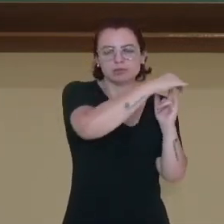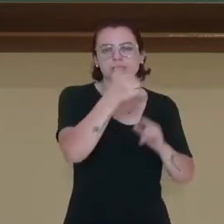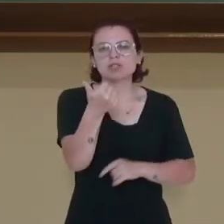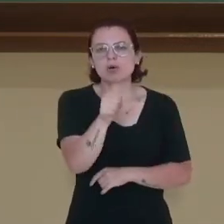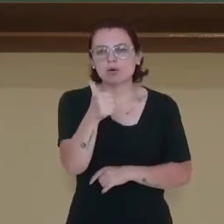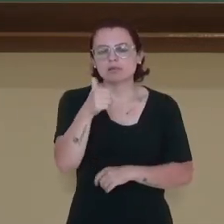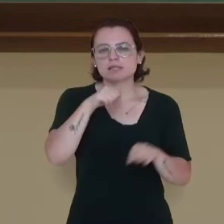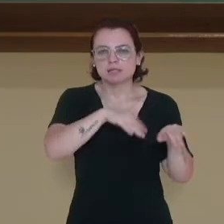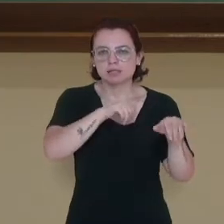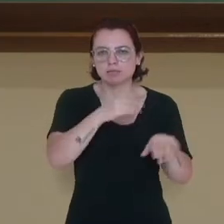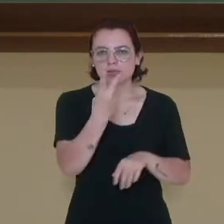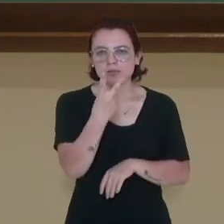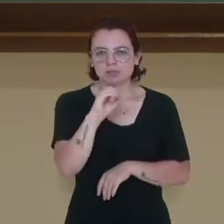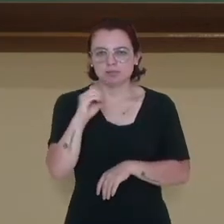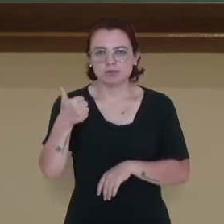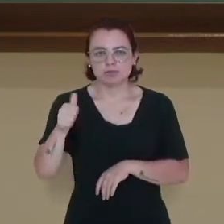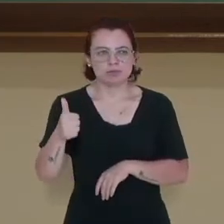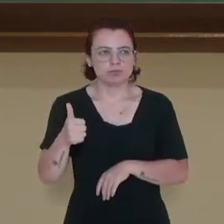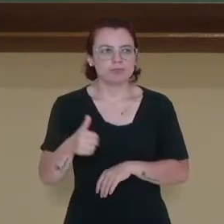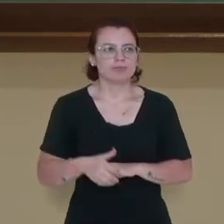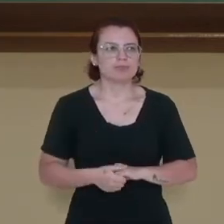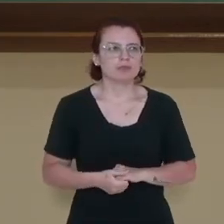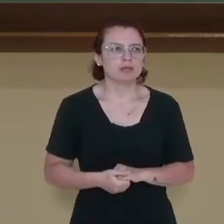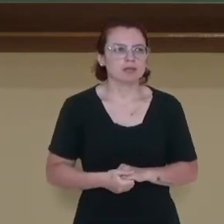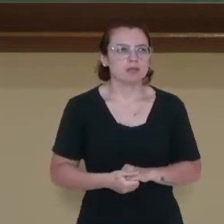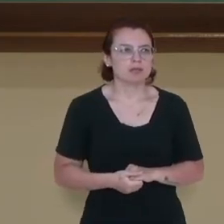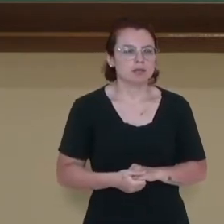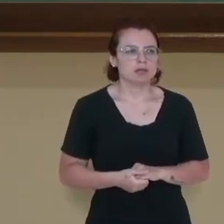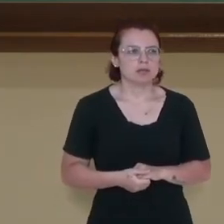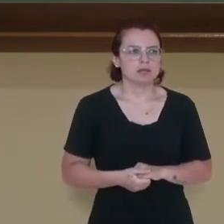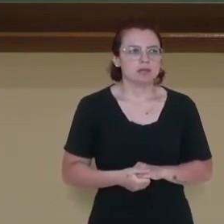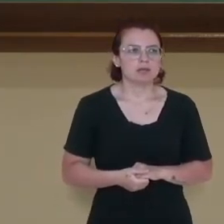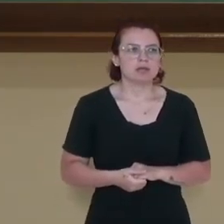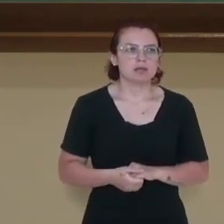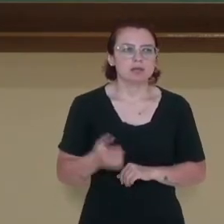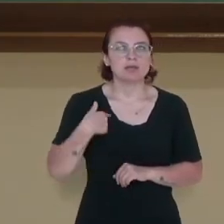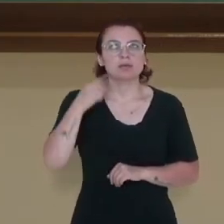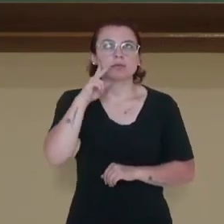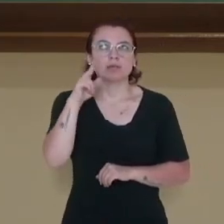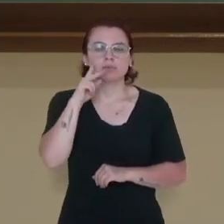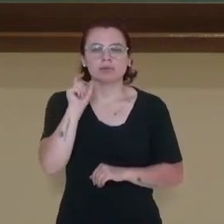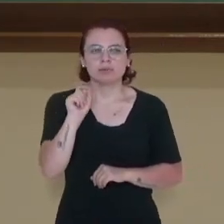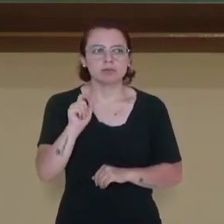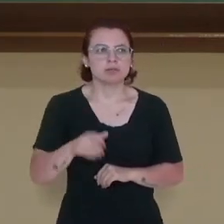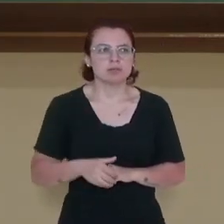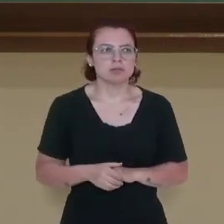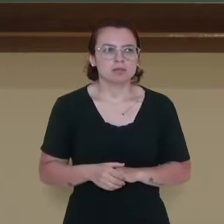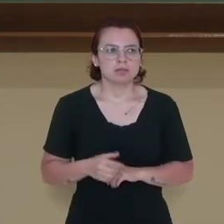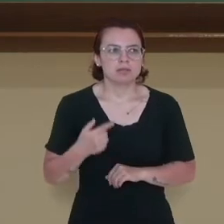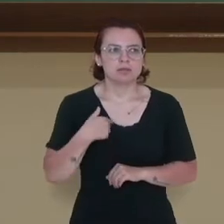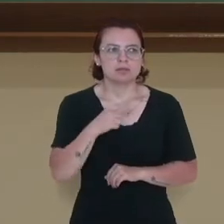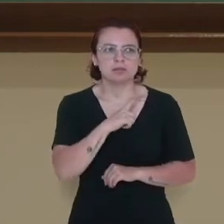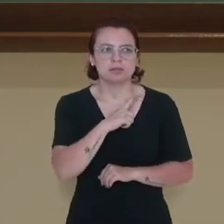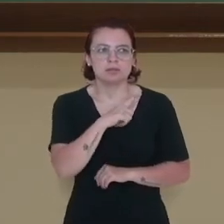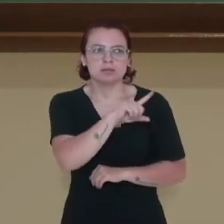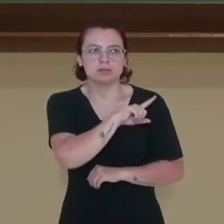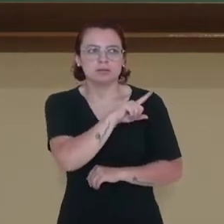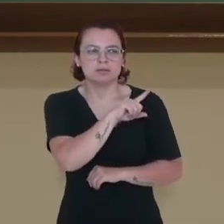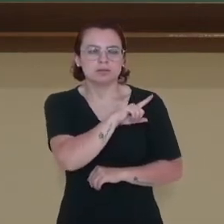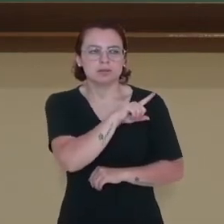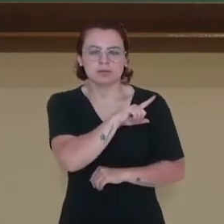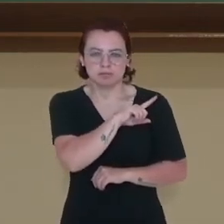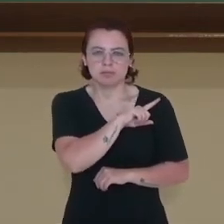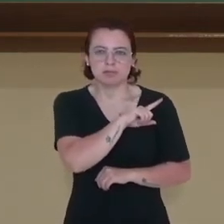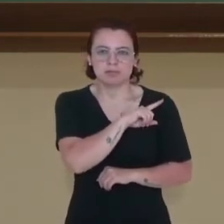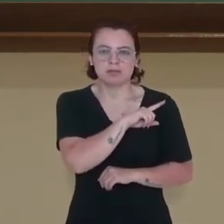de setembro de 2001. Eu, inclusive, me lembro muito bem, eu estava no primeiro ano do ensino fundamental, do ensino